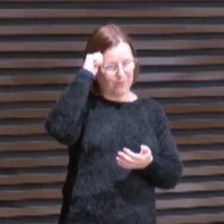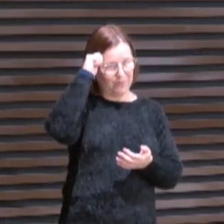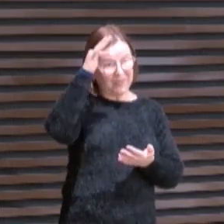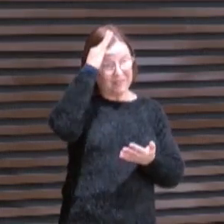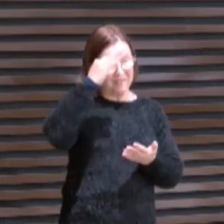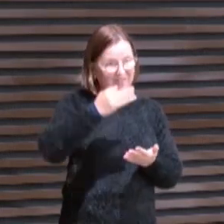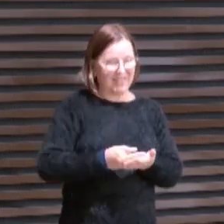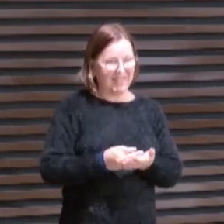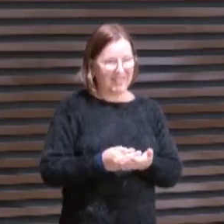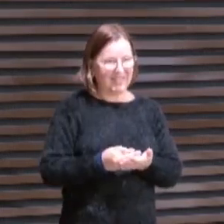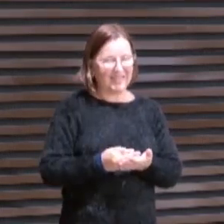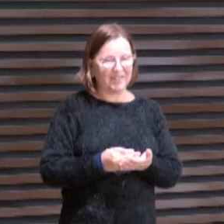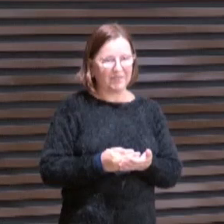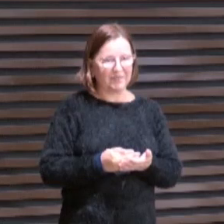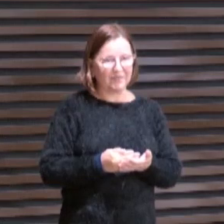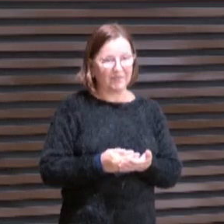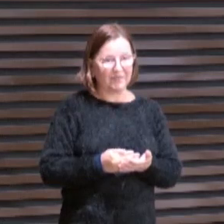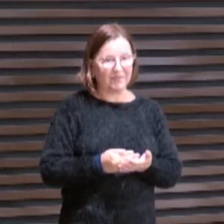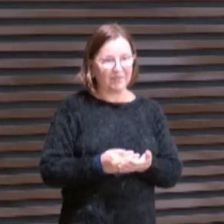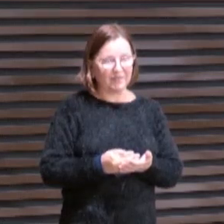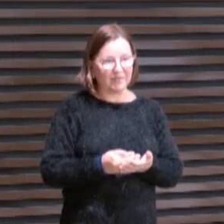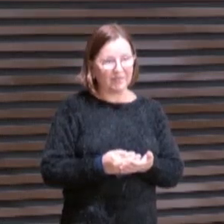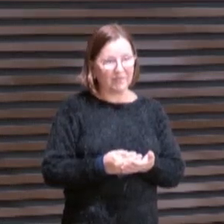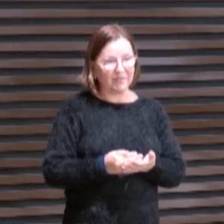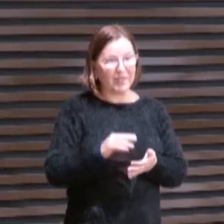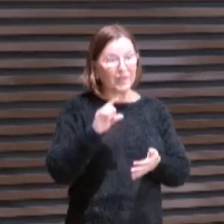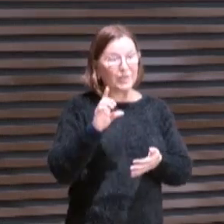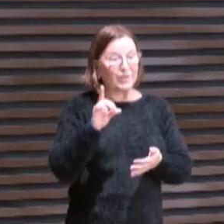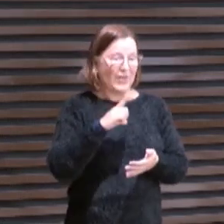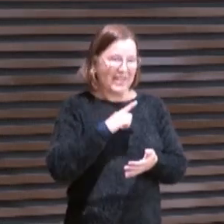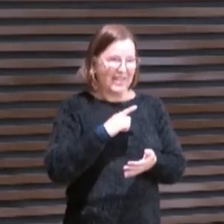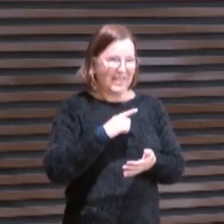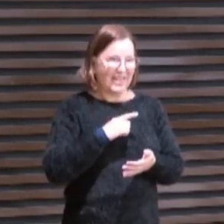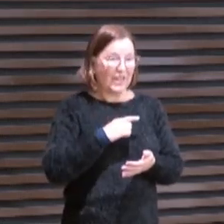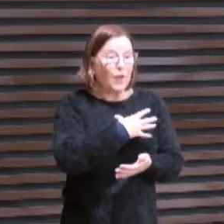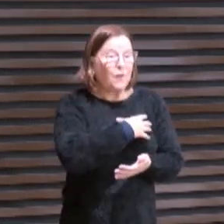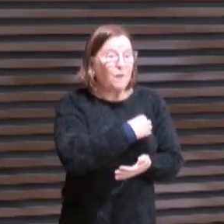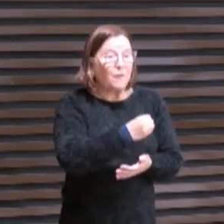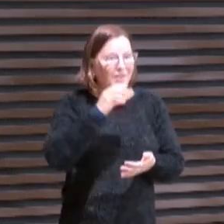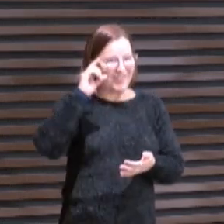Fé é um atributo de filhos de Deus.